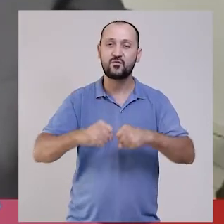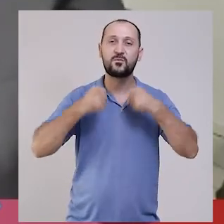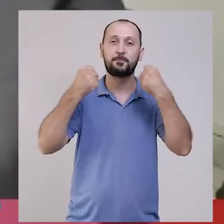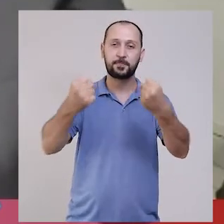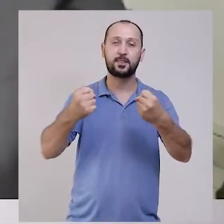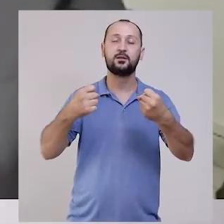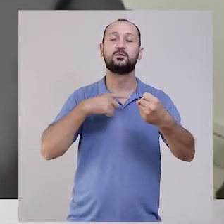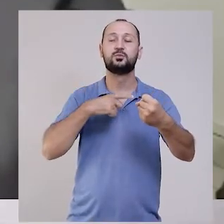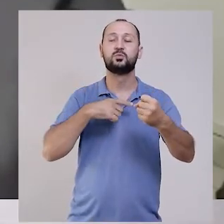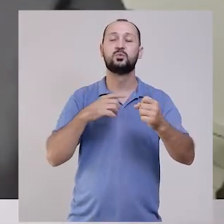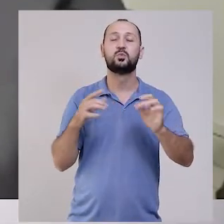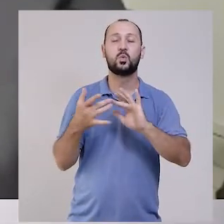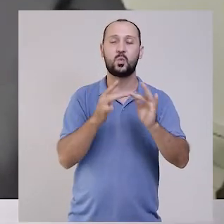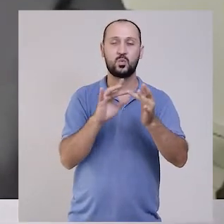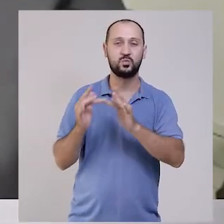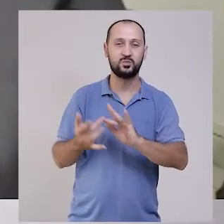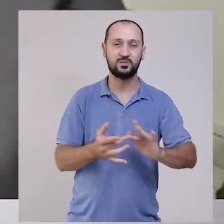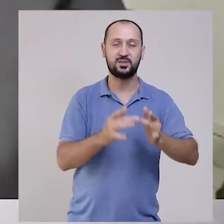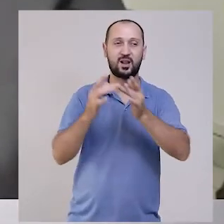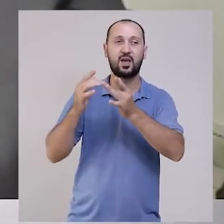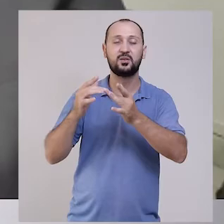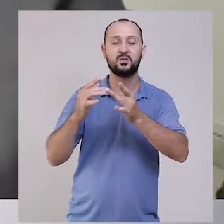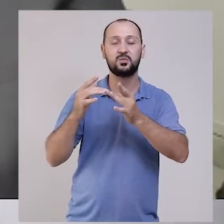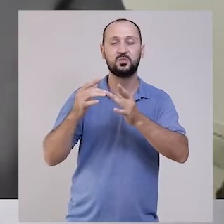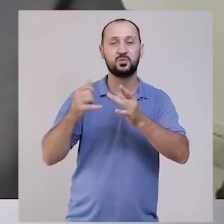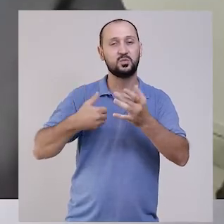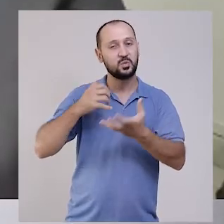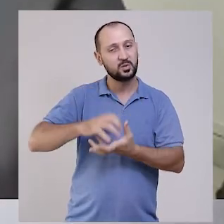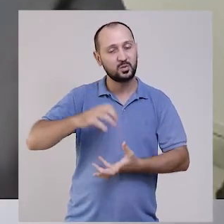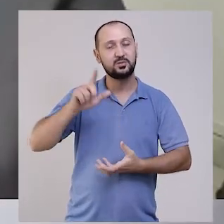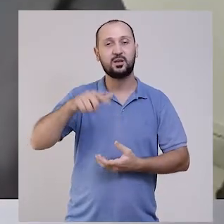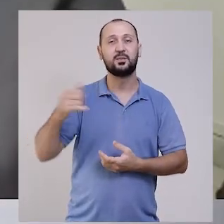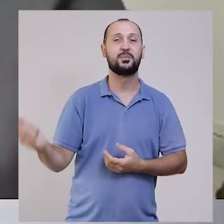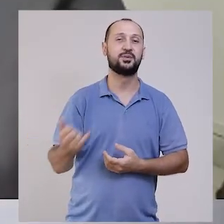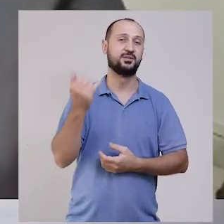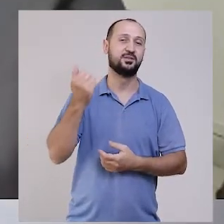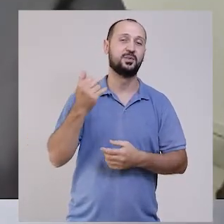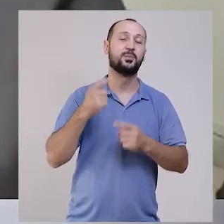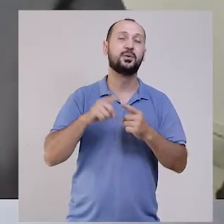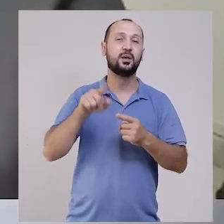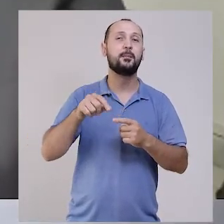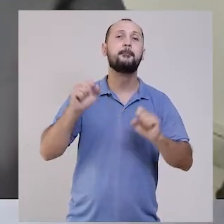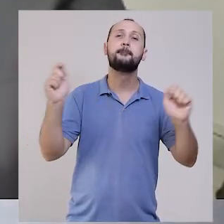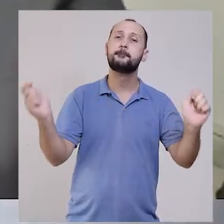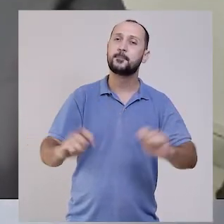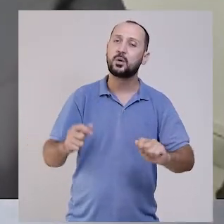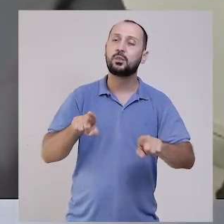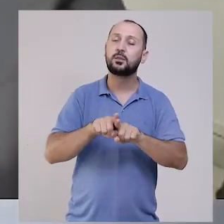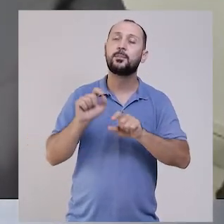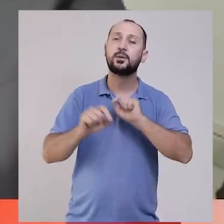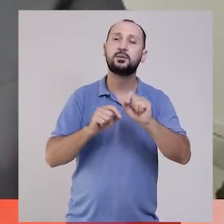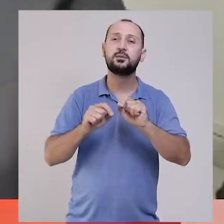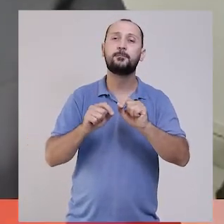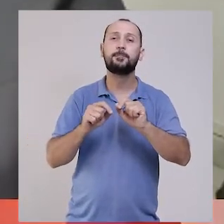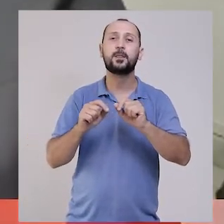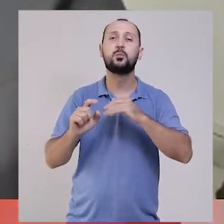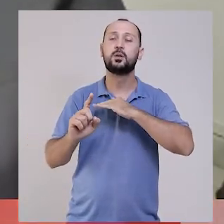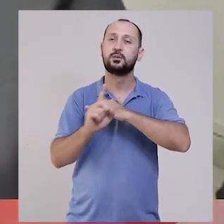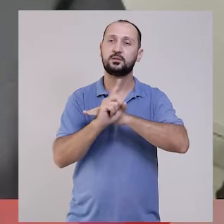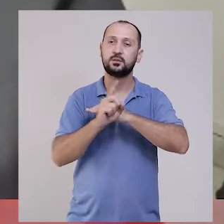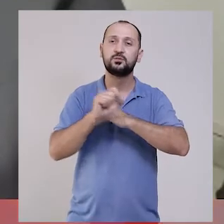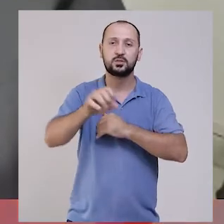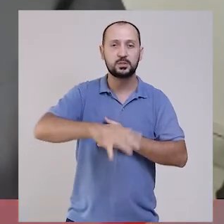do idoso é muito importante, lembrando que é possível contar também com uma rede de atendimento de assistência social